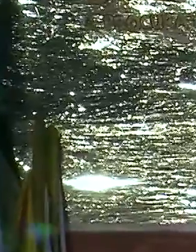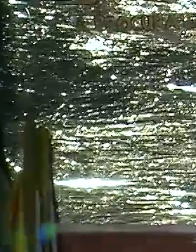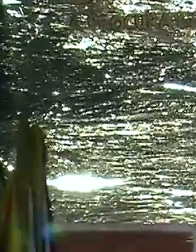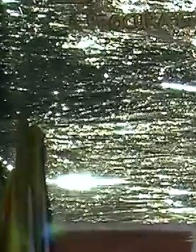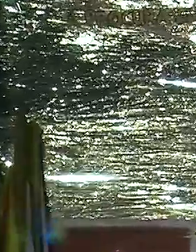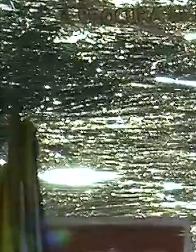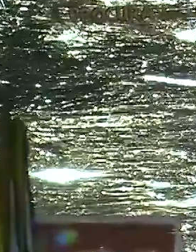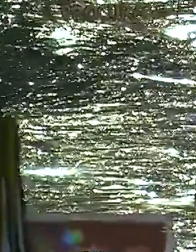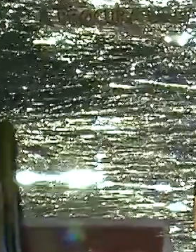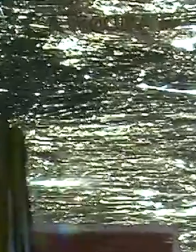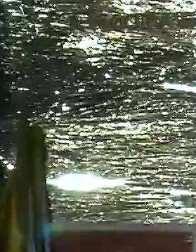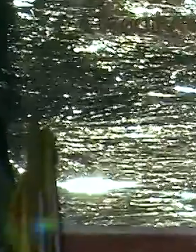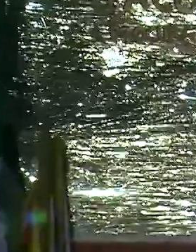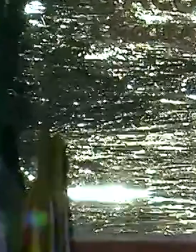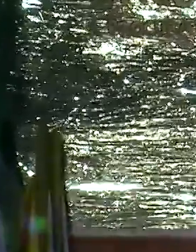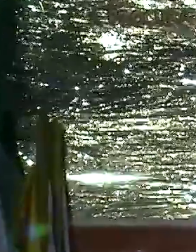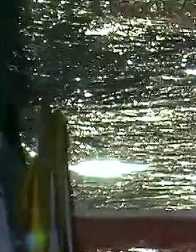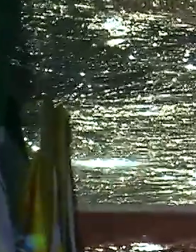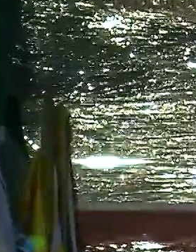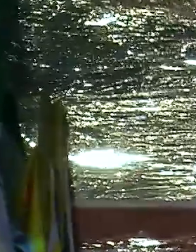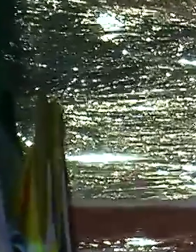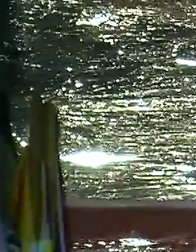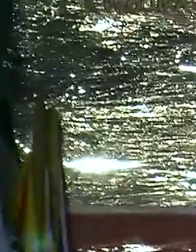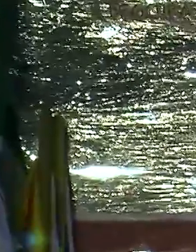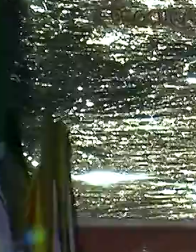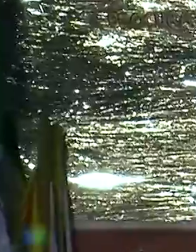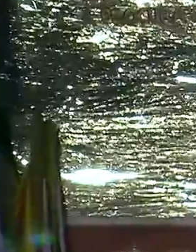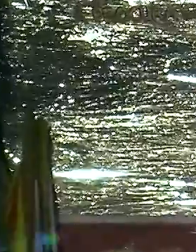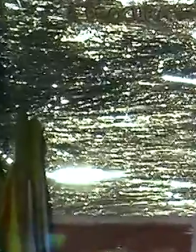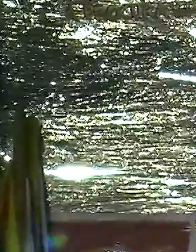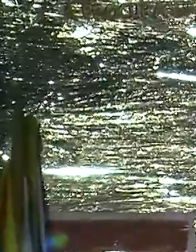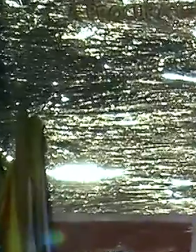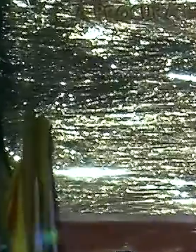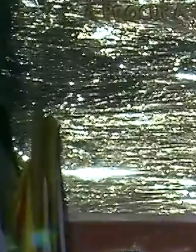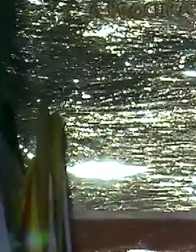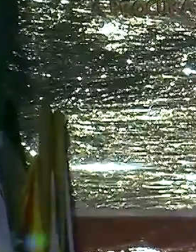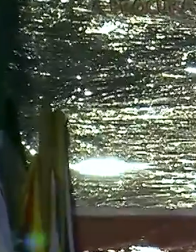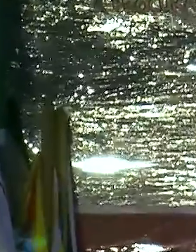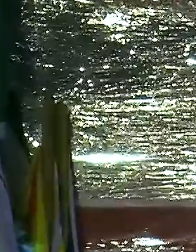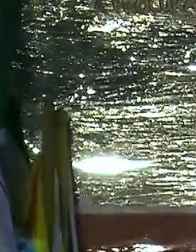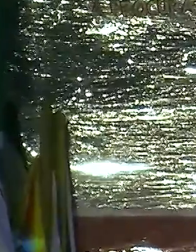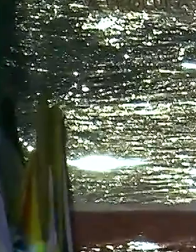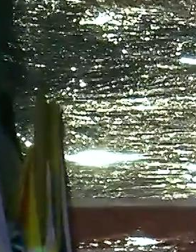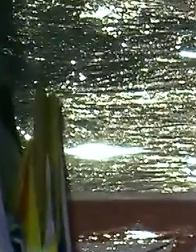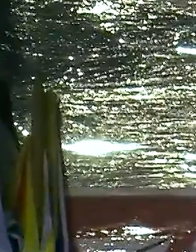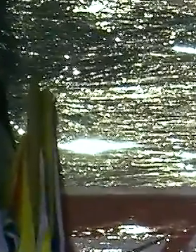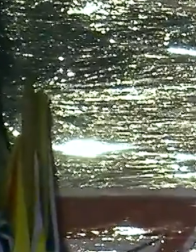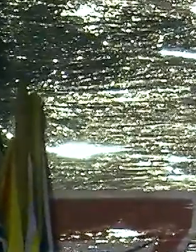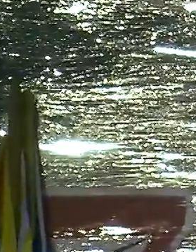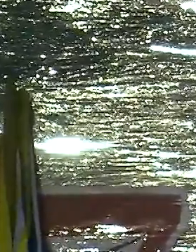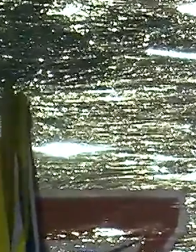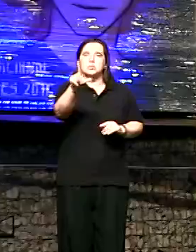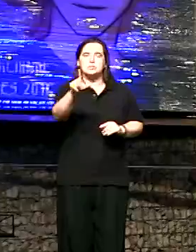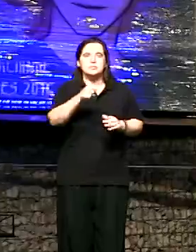pelos senhores e eu até vou dizer o nome dele para Não falhar ES e ele chamava-se Paul